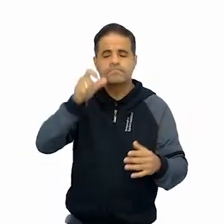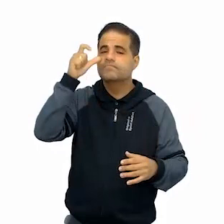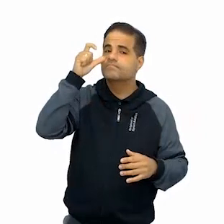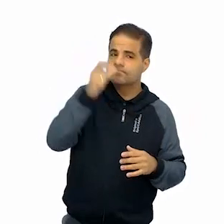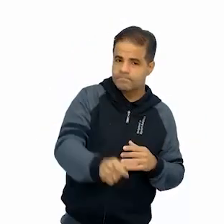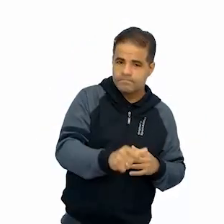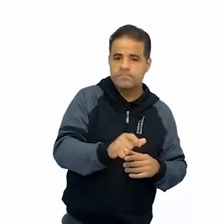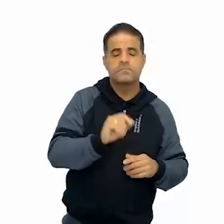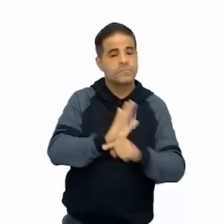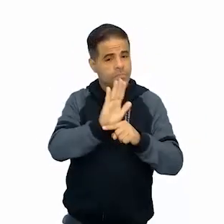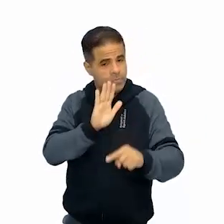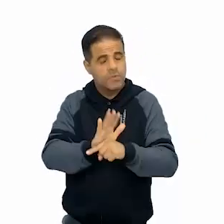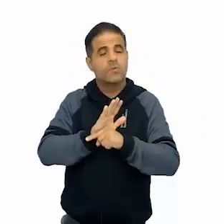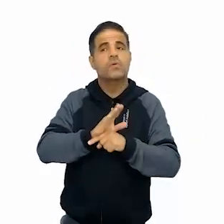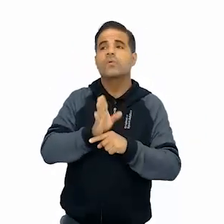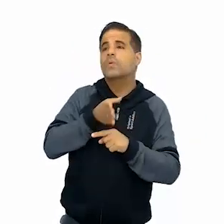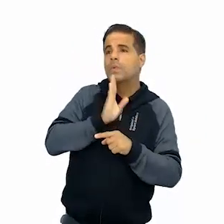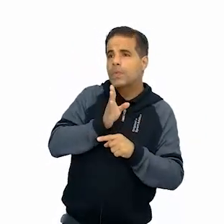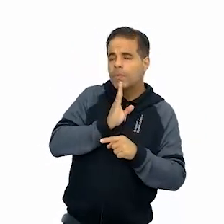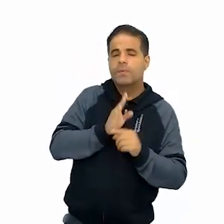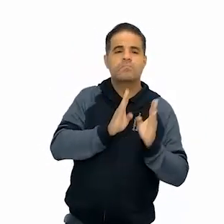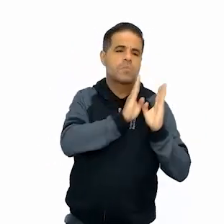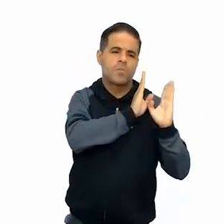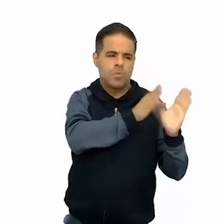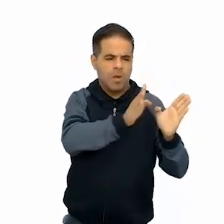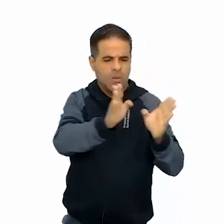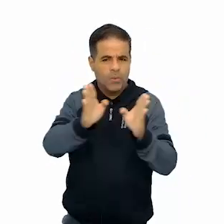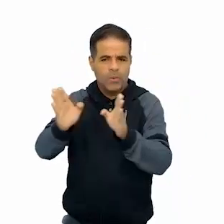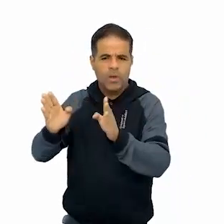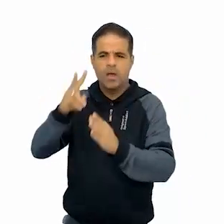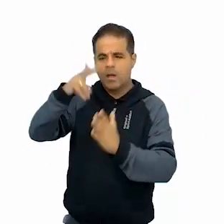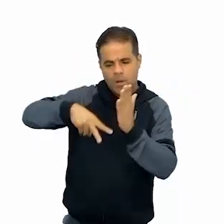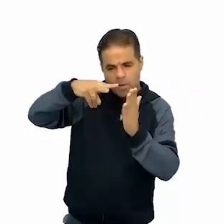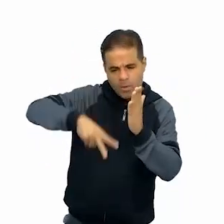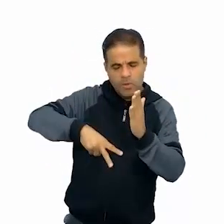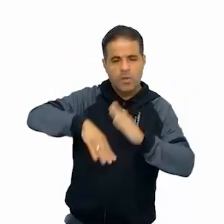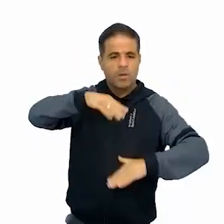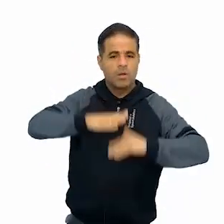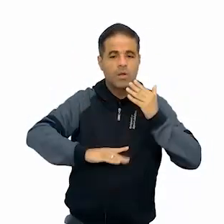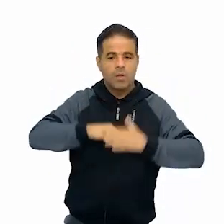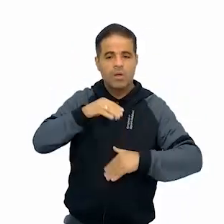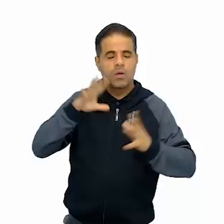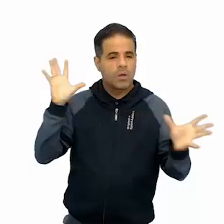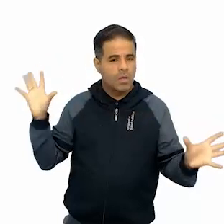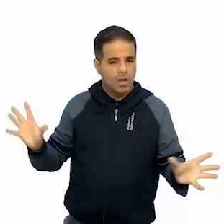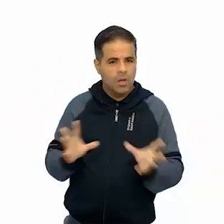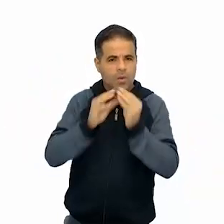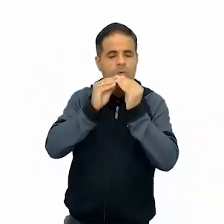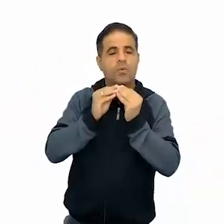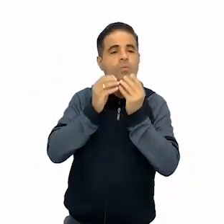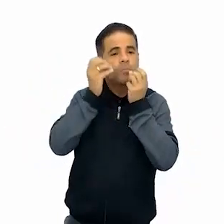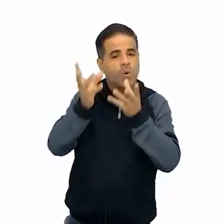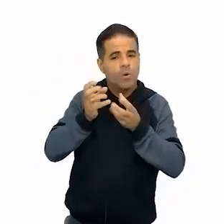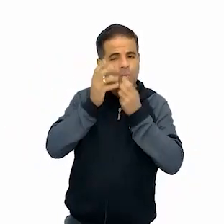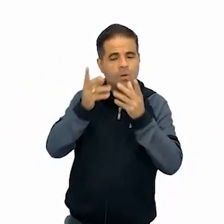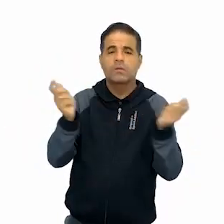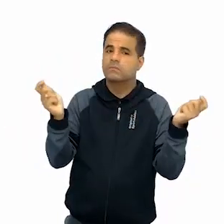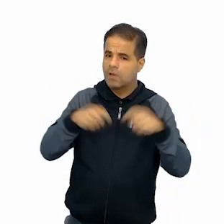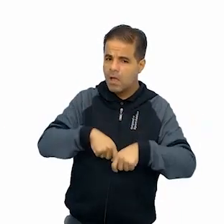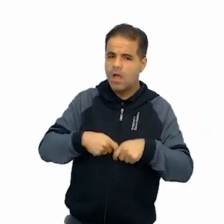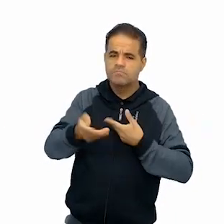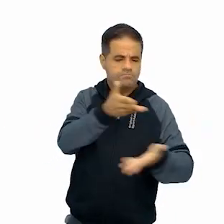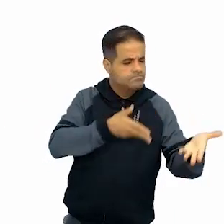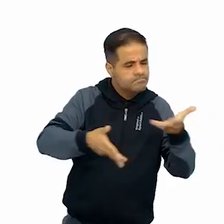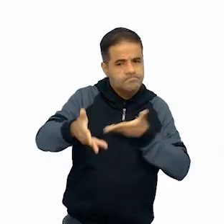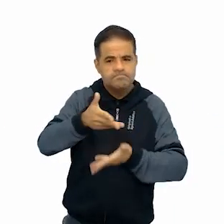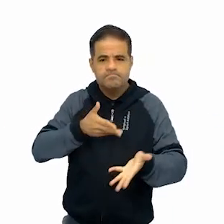interessante para os estudantes com escrita alfabética. E por ser uma leitura de um pequeno texto informativo, eles poderão